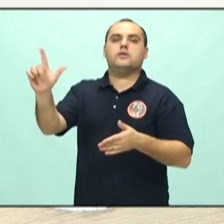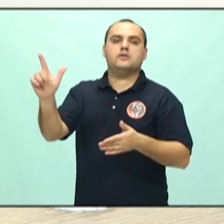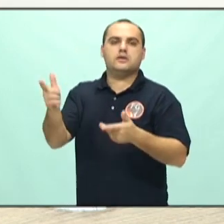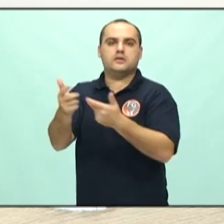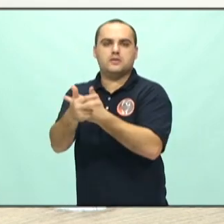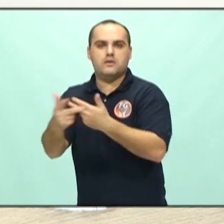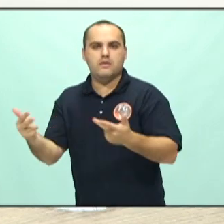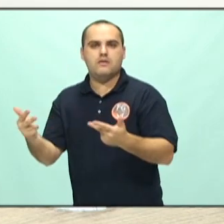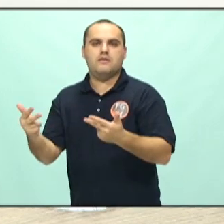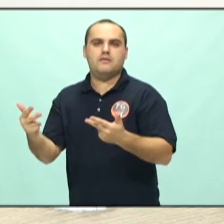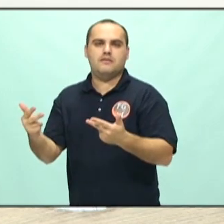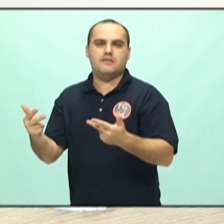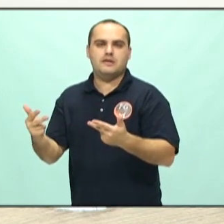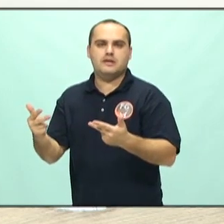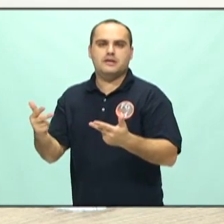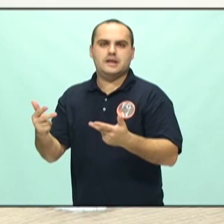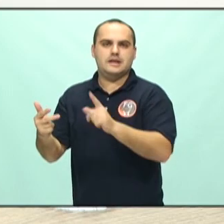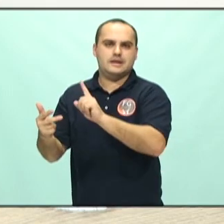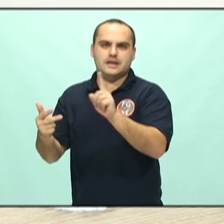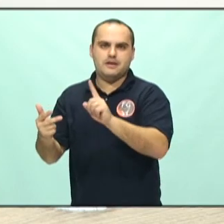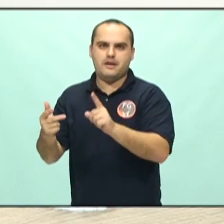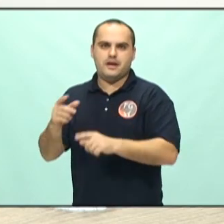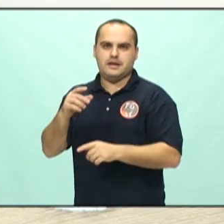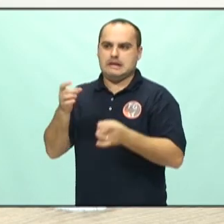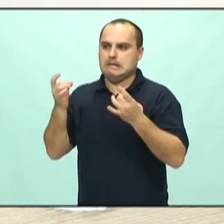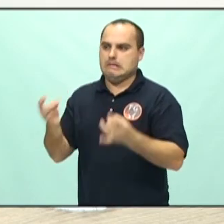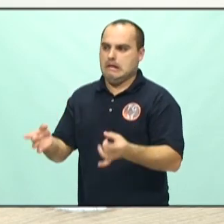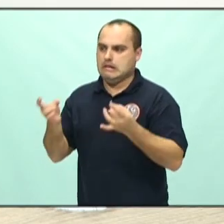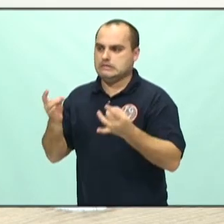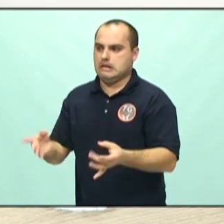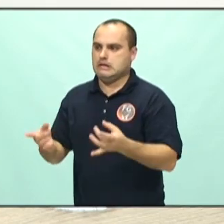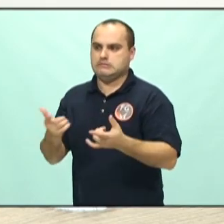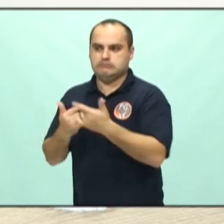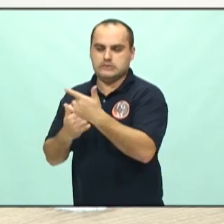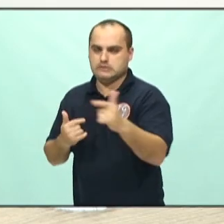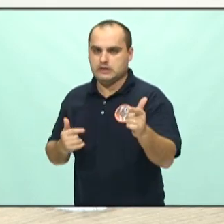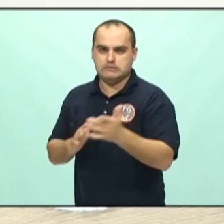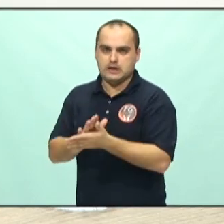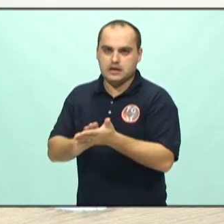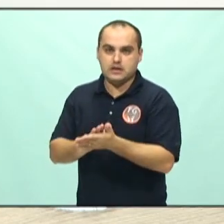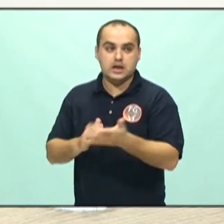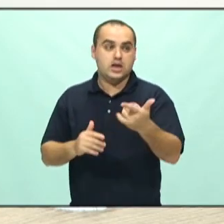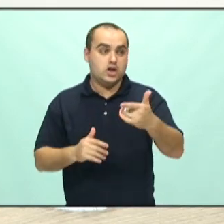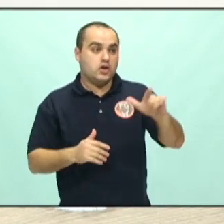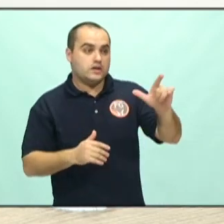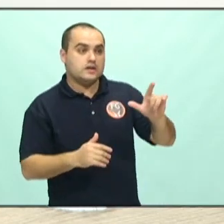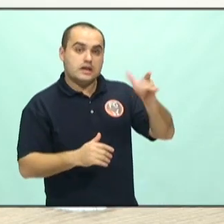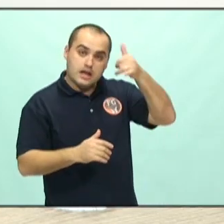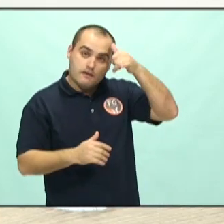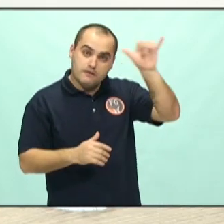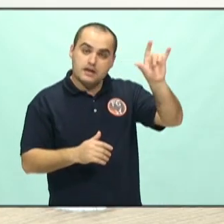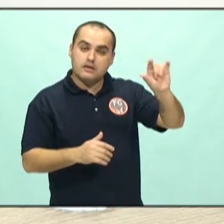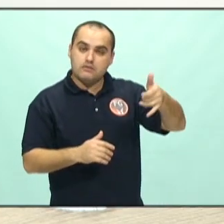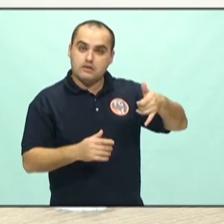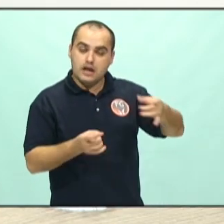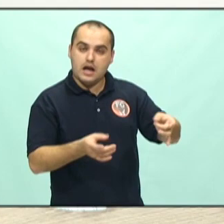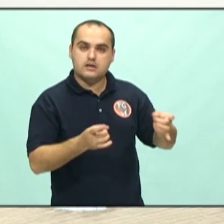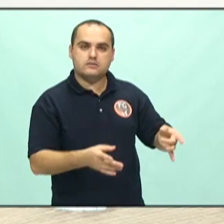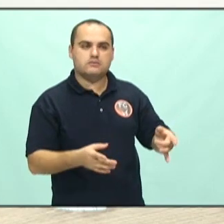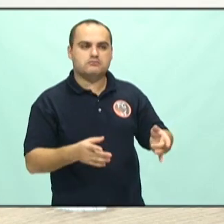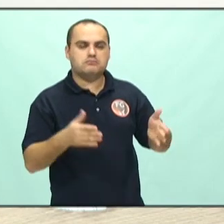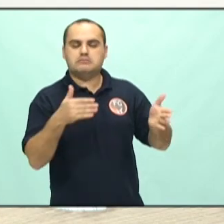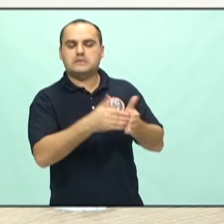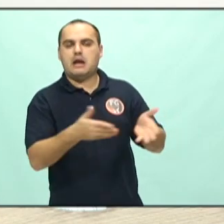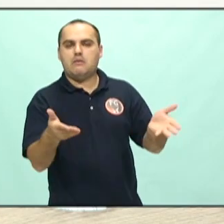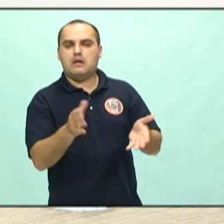que não refletem aumento de despesa e até umas que refletem diminuição de despesa ainda não foram encaminhadas. E